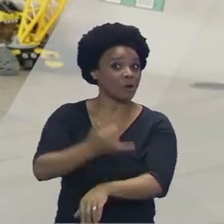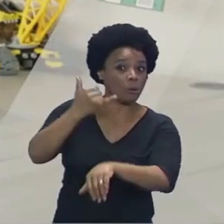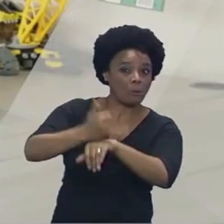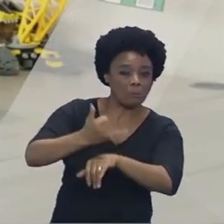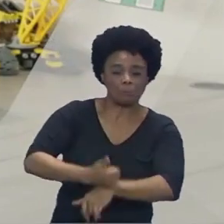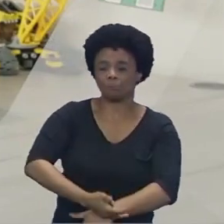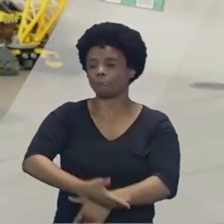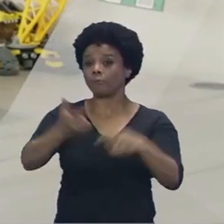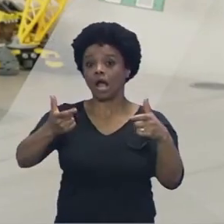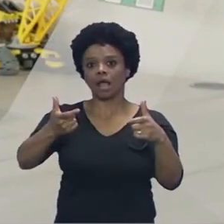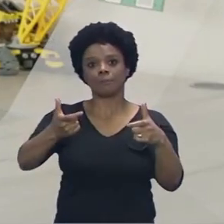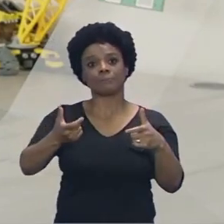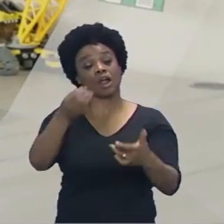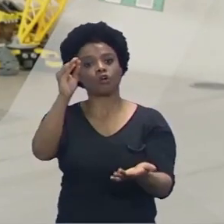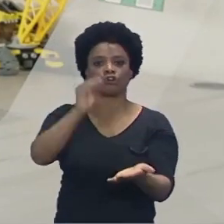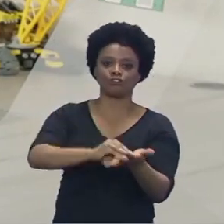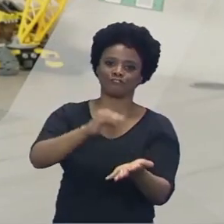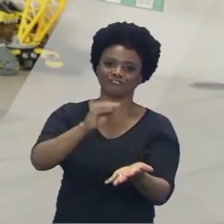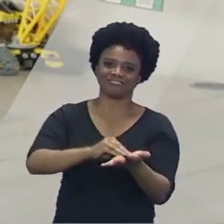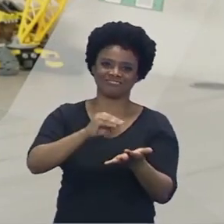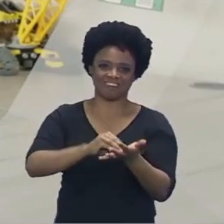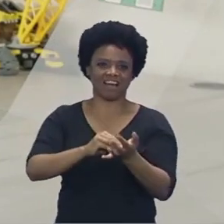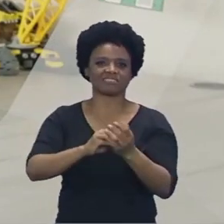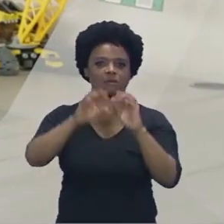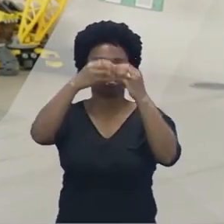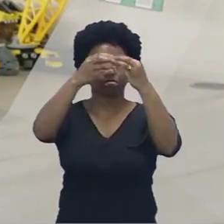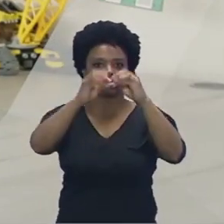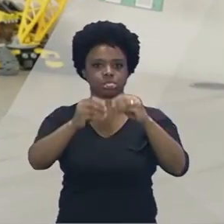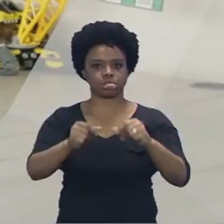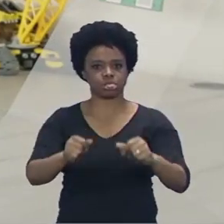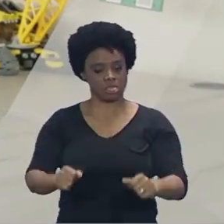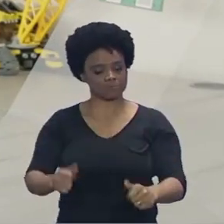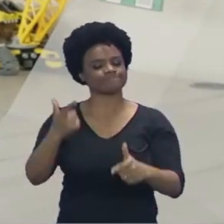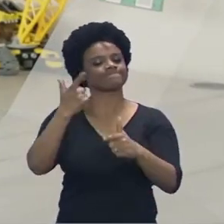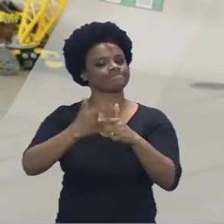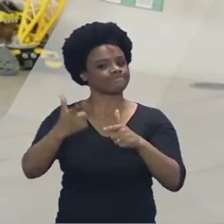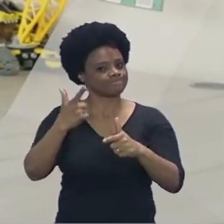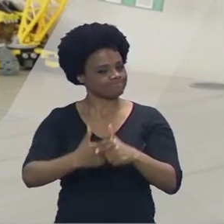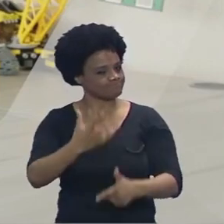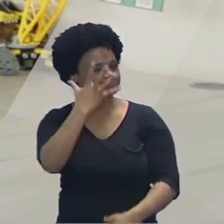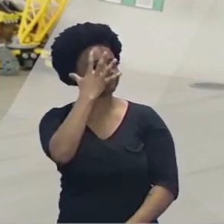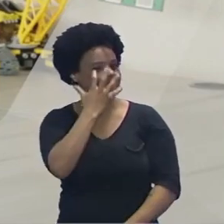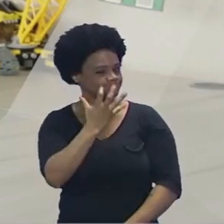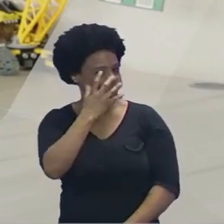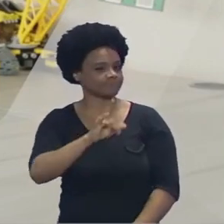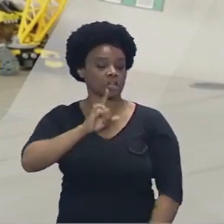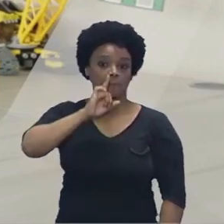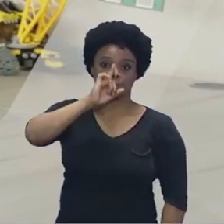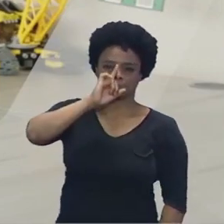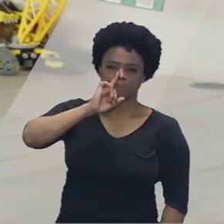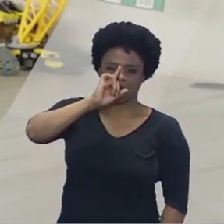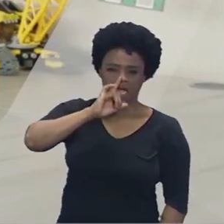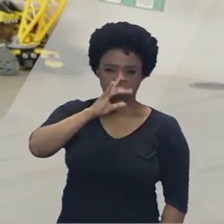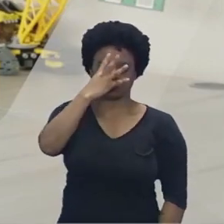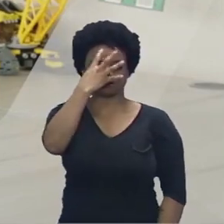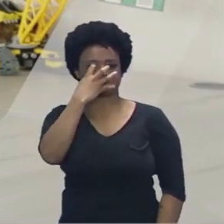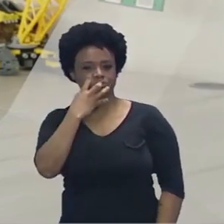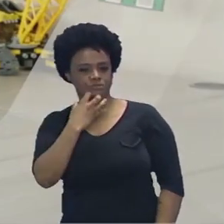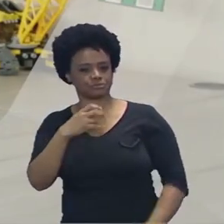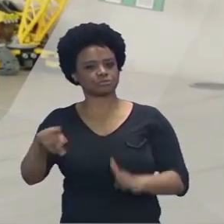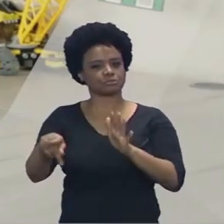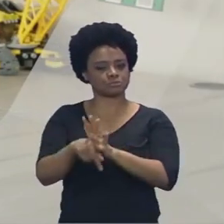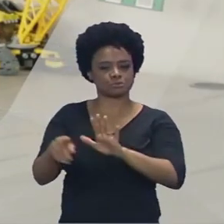falta, né, que vai impactar em patologias que podem trazer riscos graves